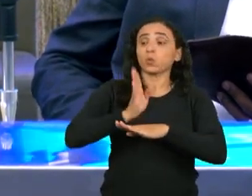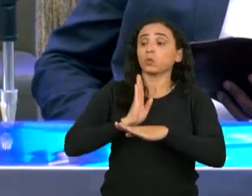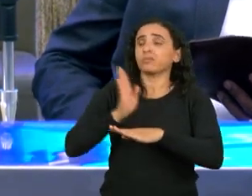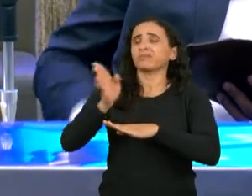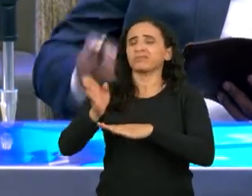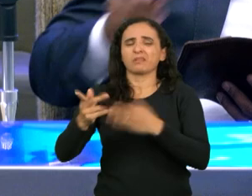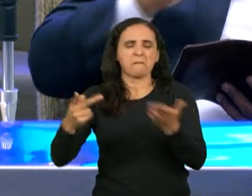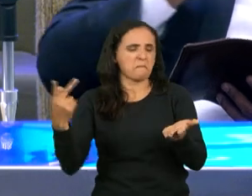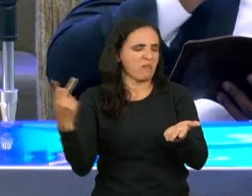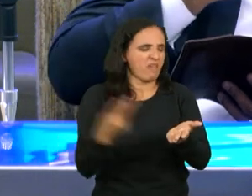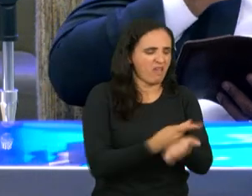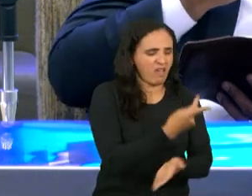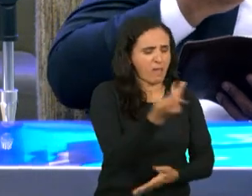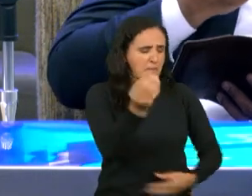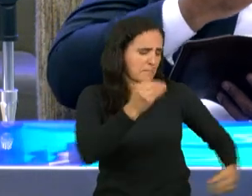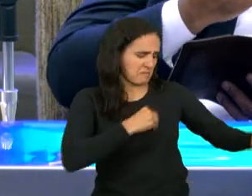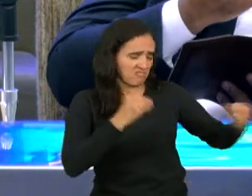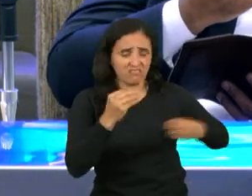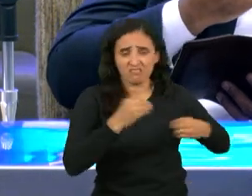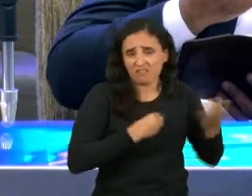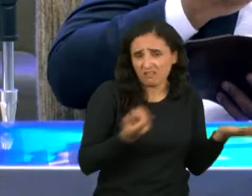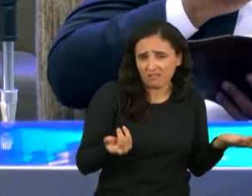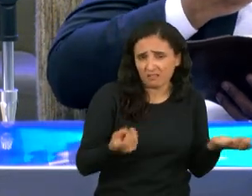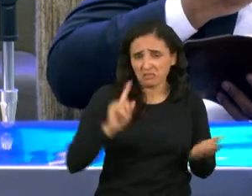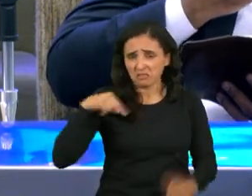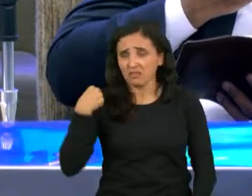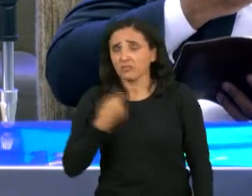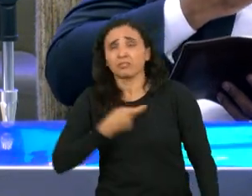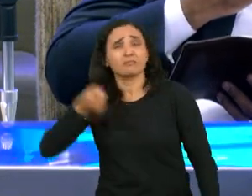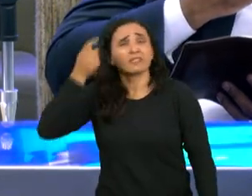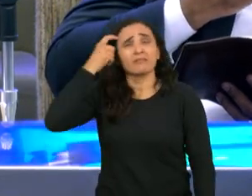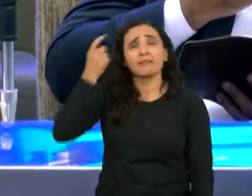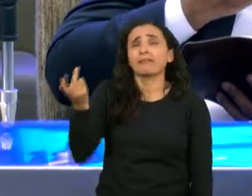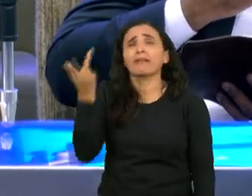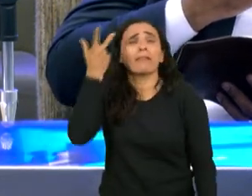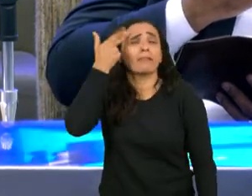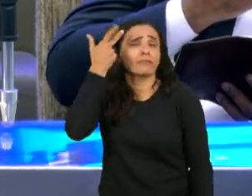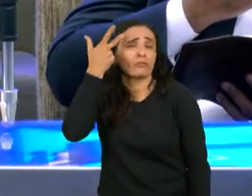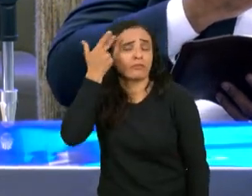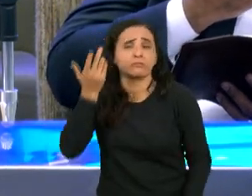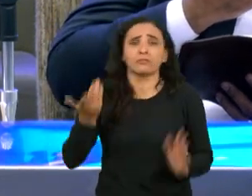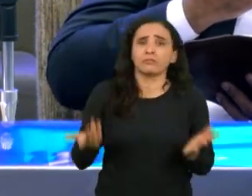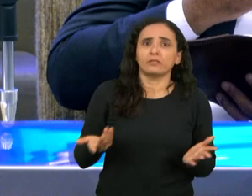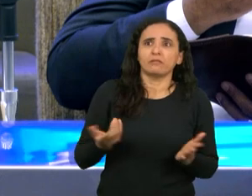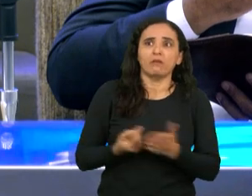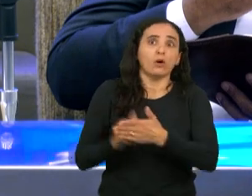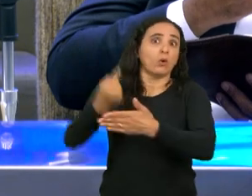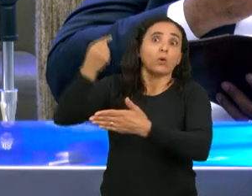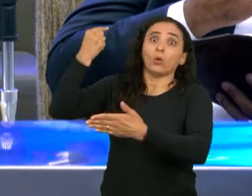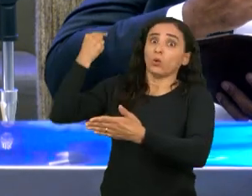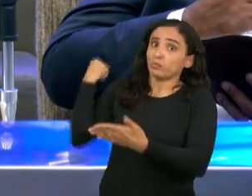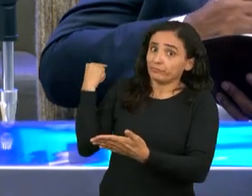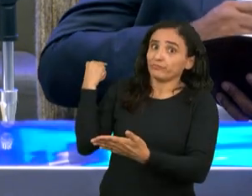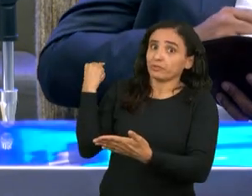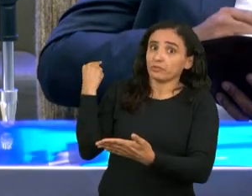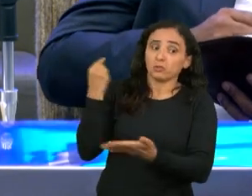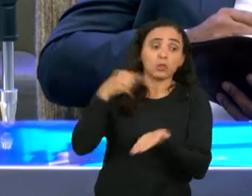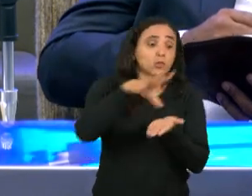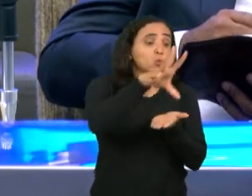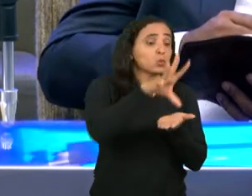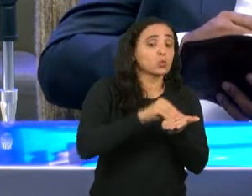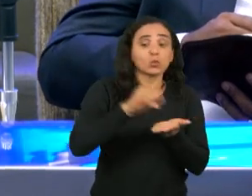mundo Ou seja andávamos na correnteza mundo aí quer dizer esse sistema